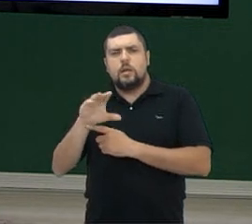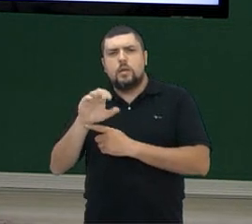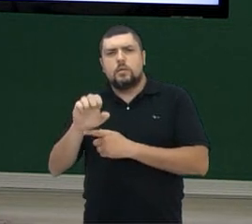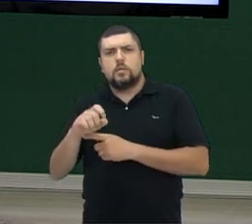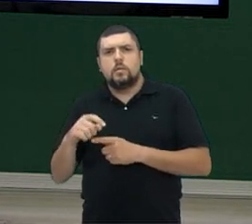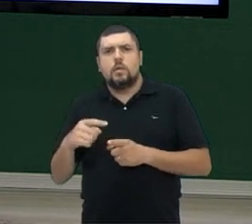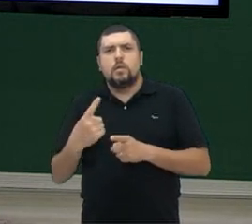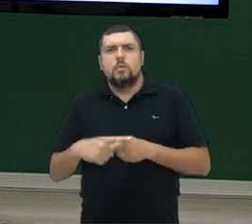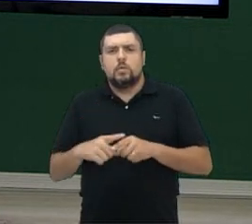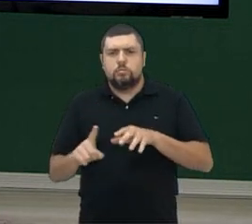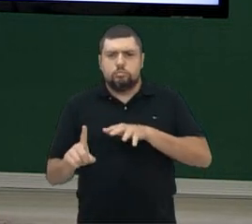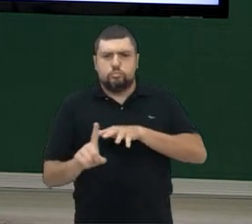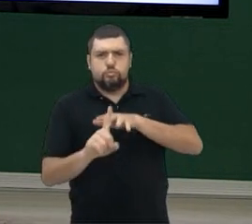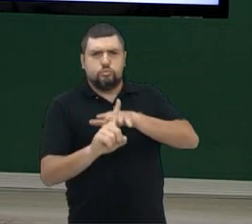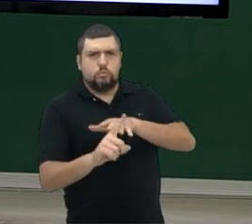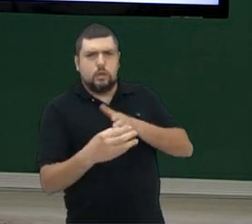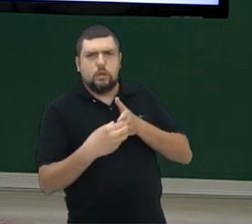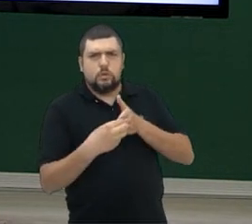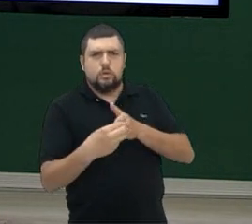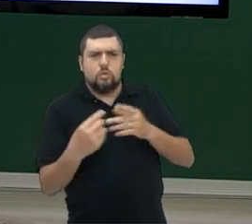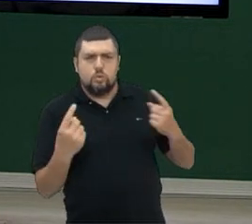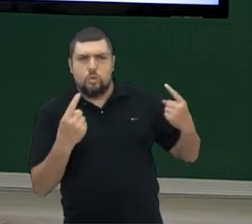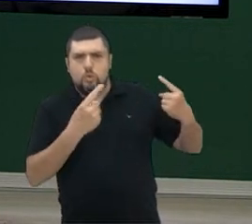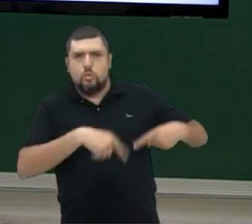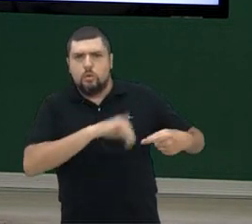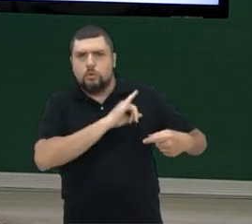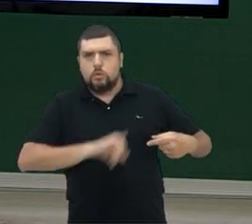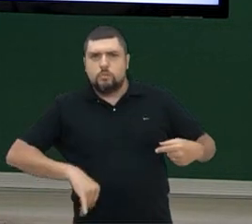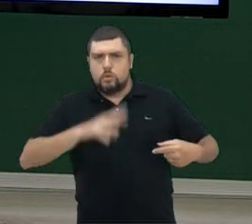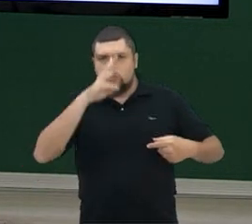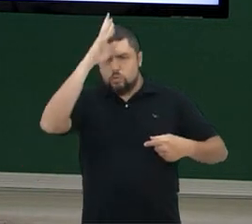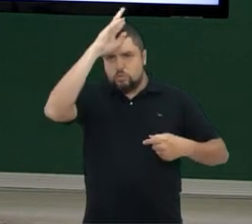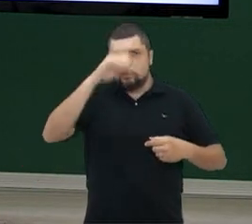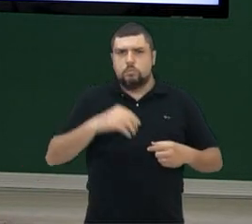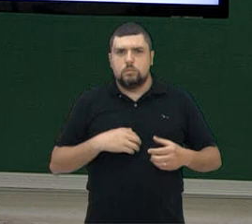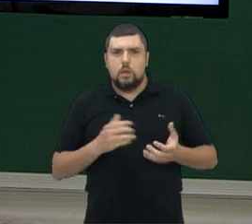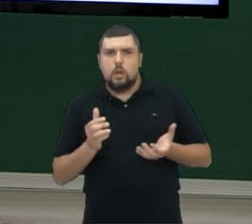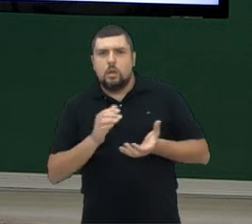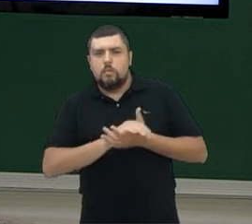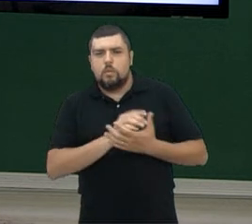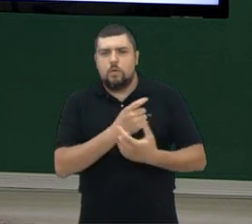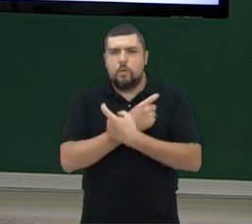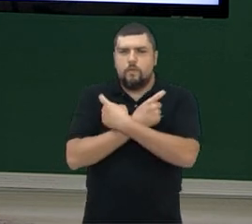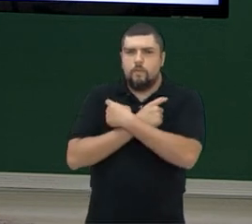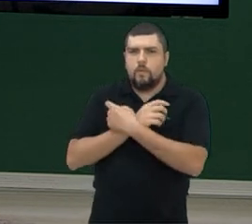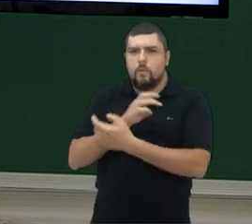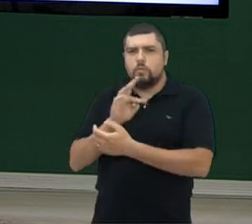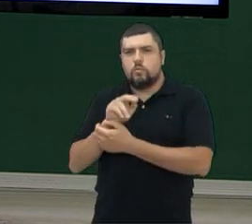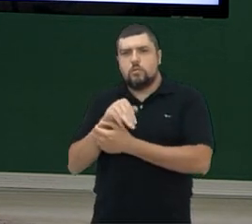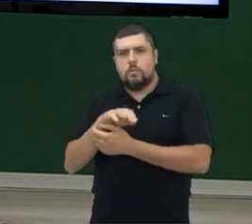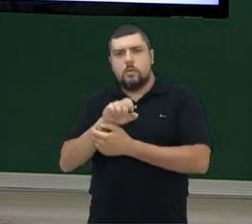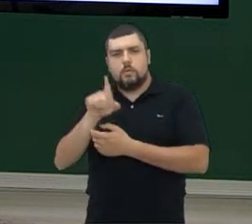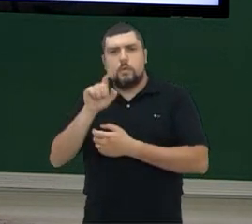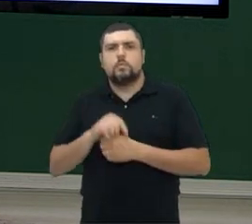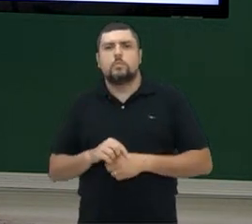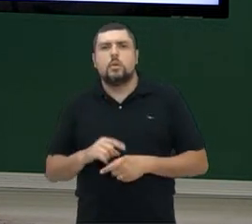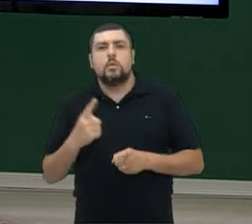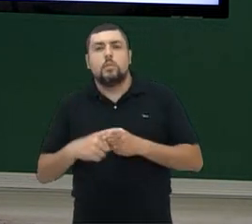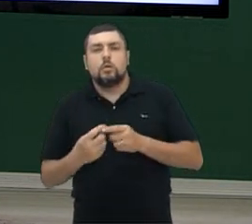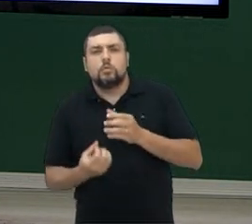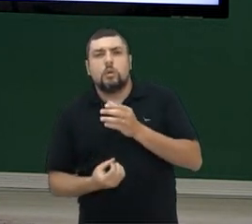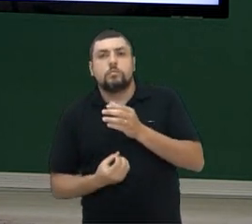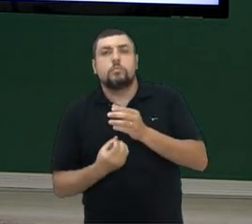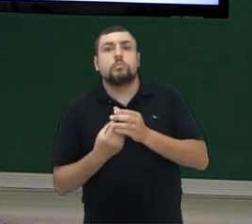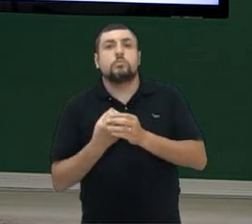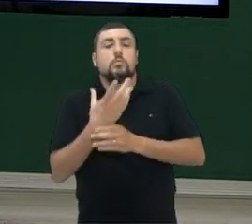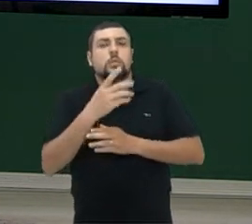a resistência Kushita contra o Império Romano? Porque ela foi esposa do faraó Tutmé? Porque ela criou as minas de ouro da Núbia? Ou porque